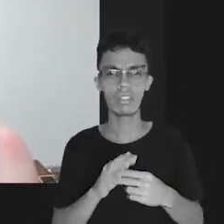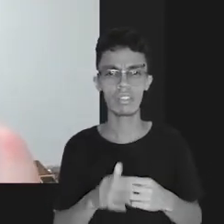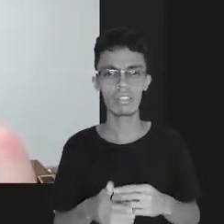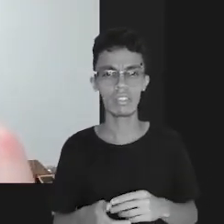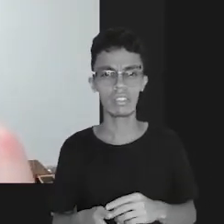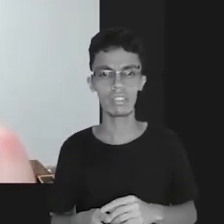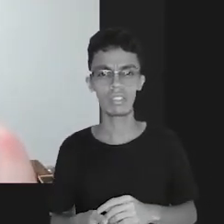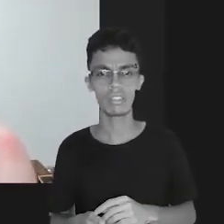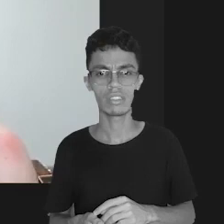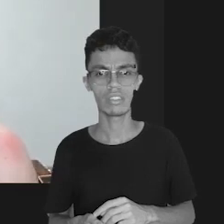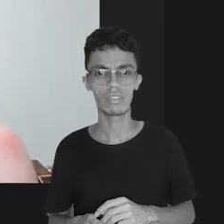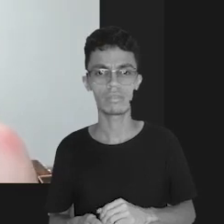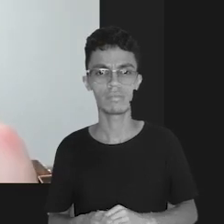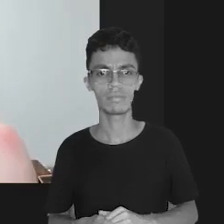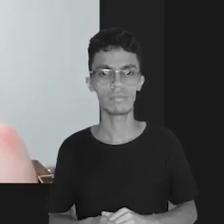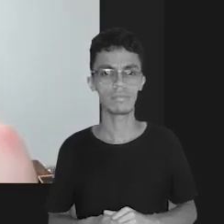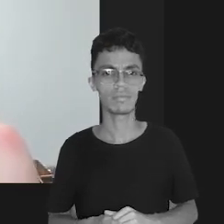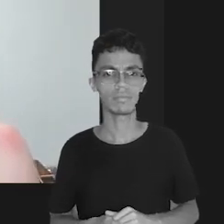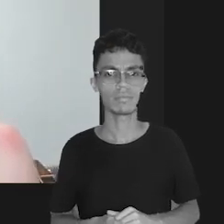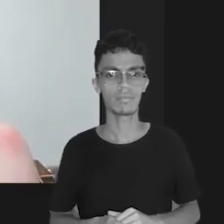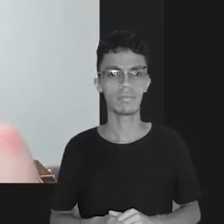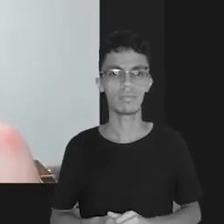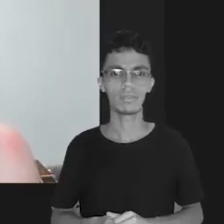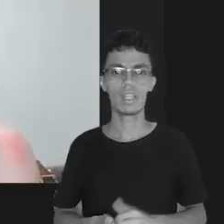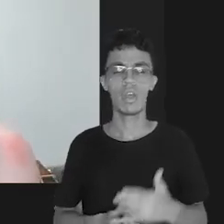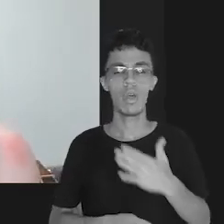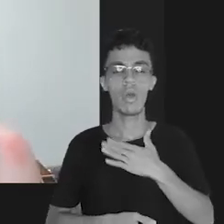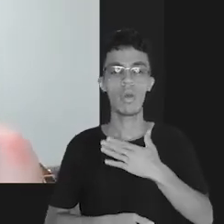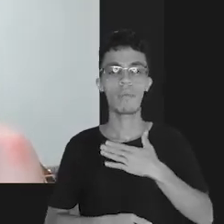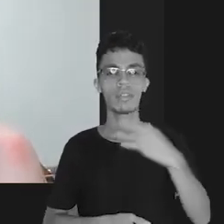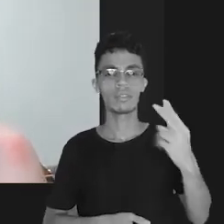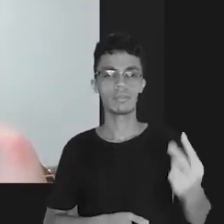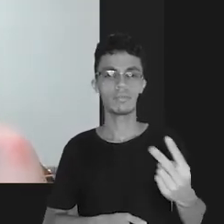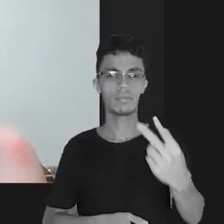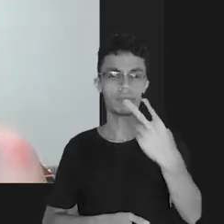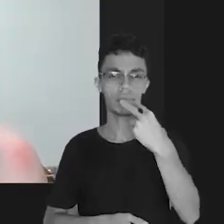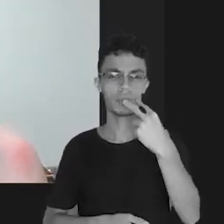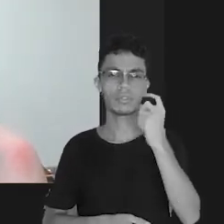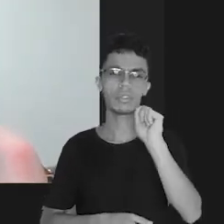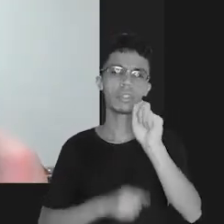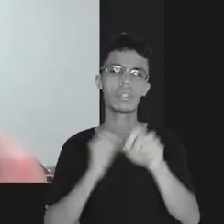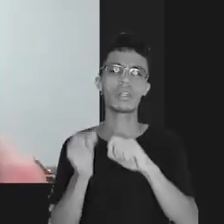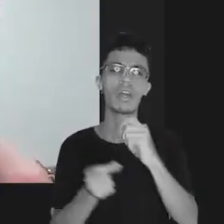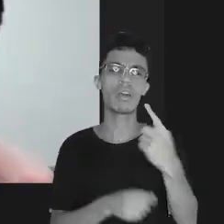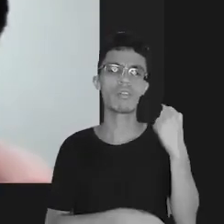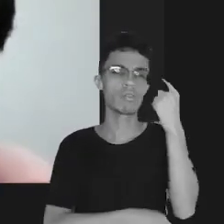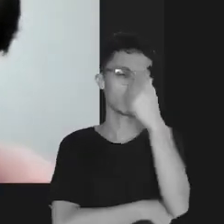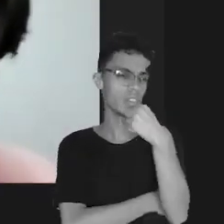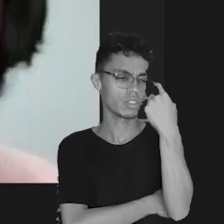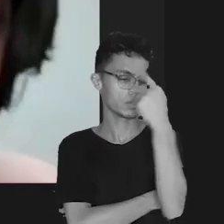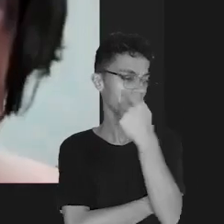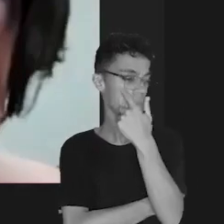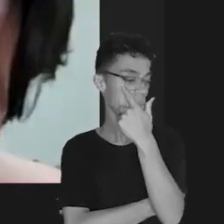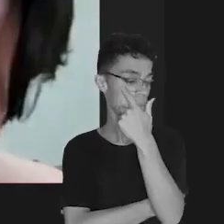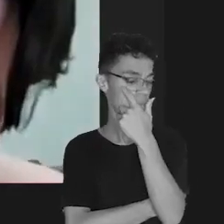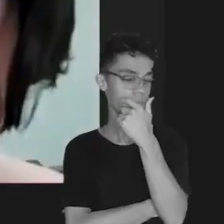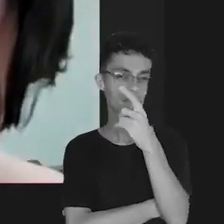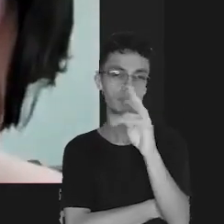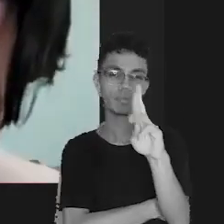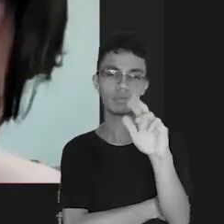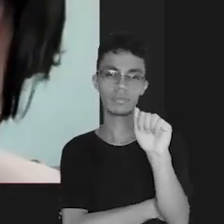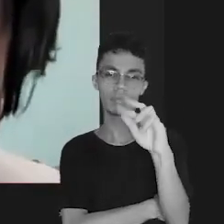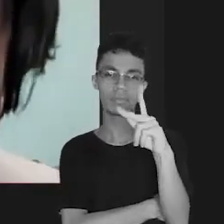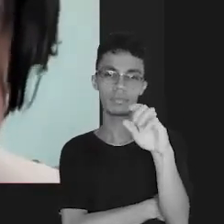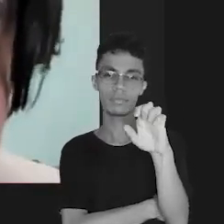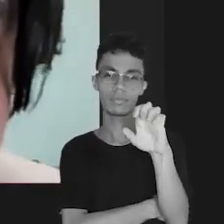Para o trapezista. O meu olhar é o de quê? Vejamos. Trapezista